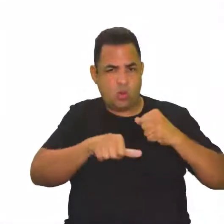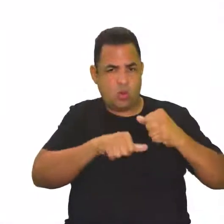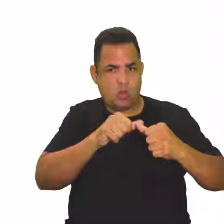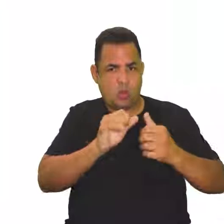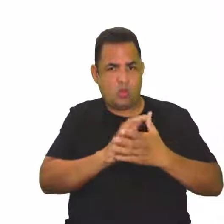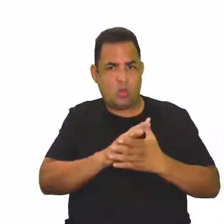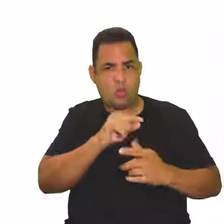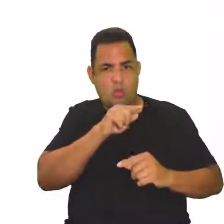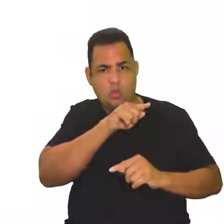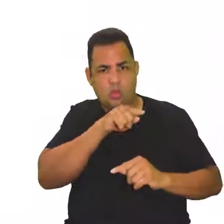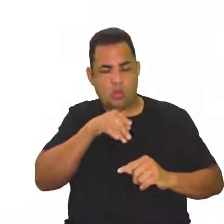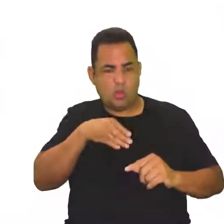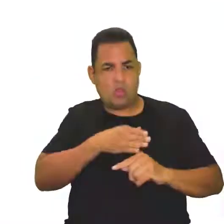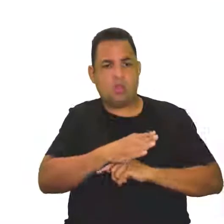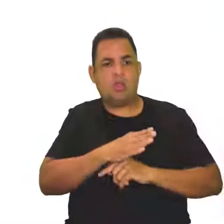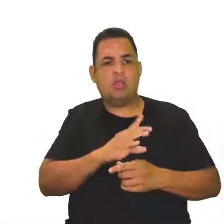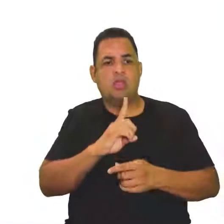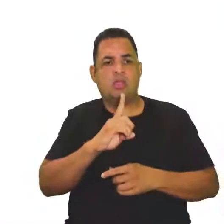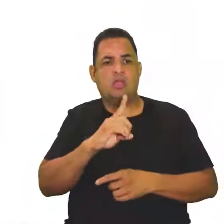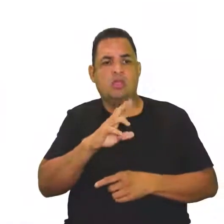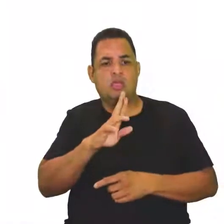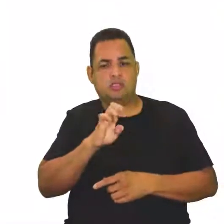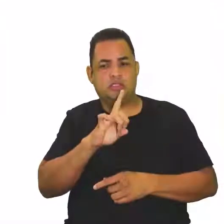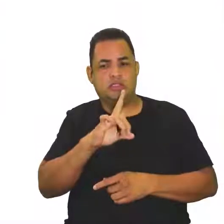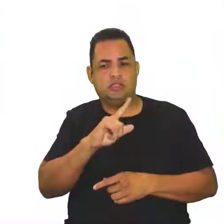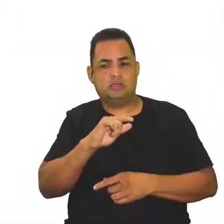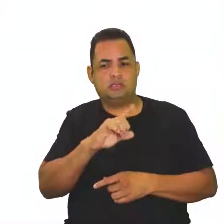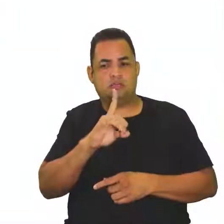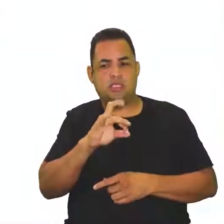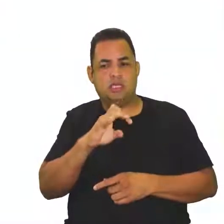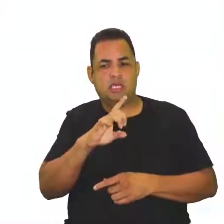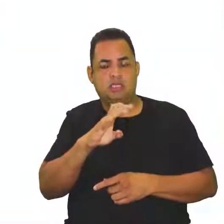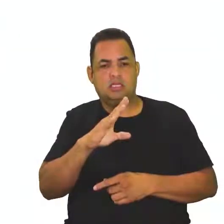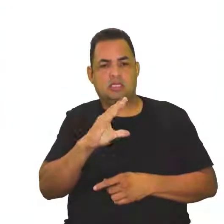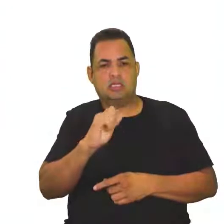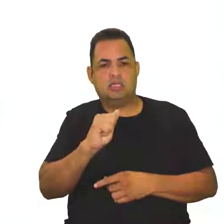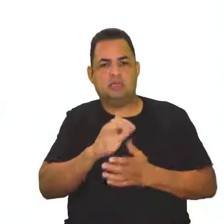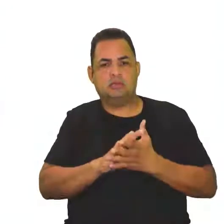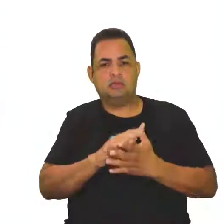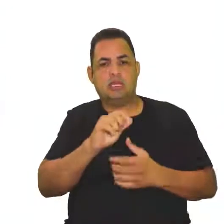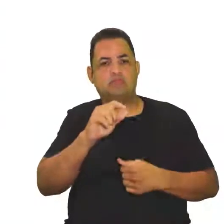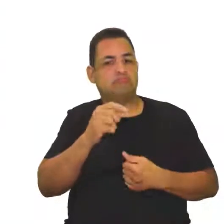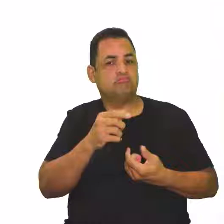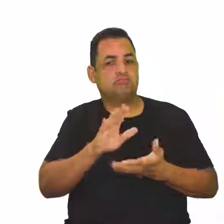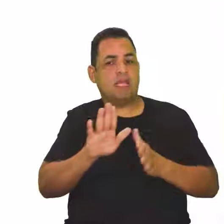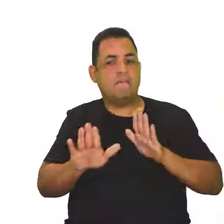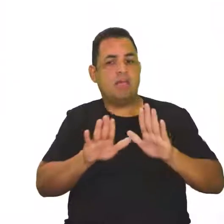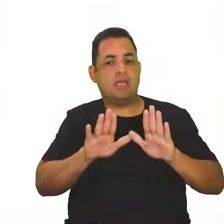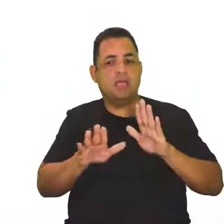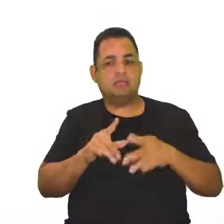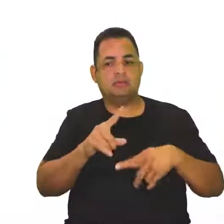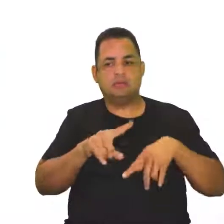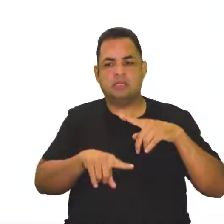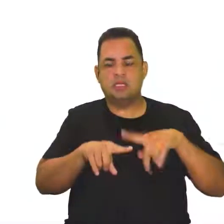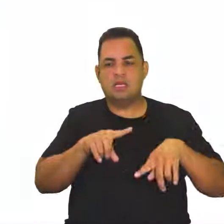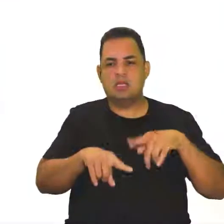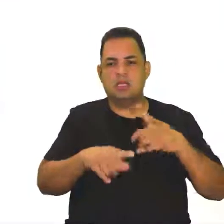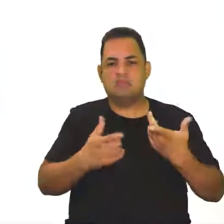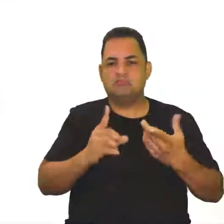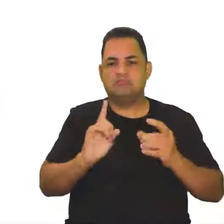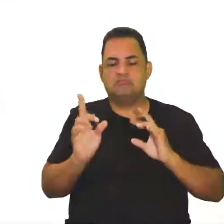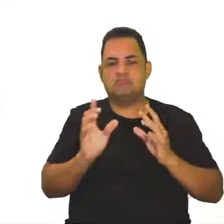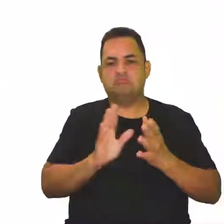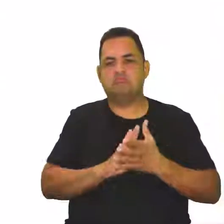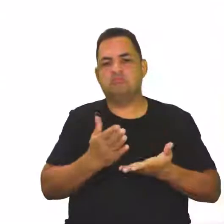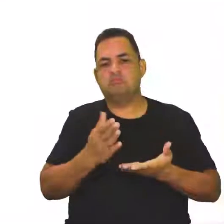de rigidez dielétrica. E ela varia de material para material. Lógico, se você falar da borracha,